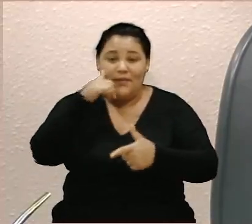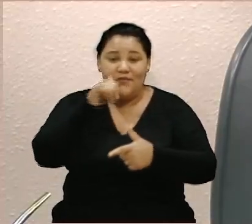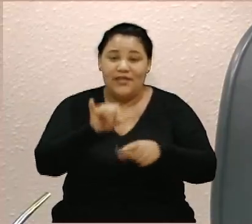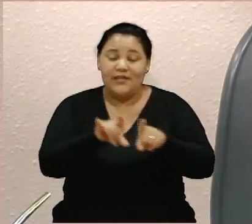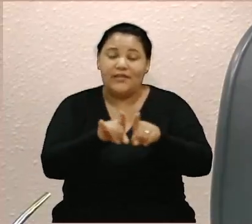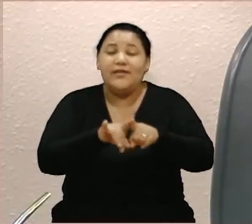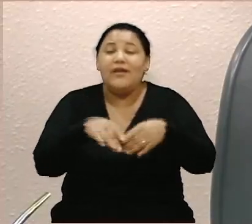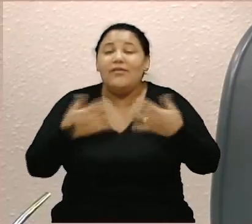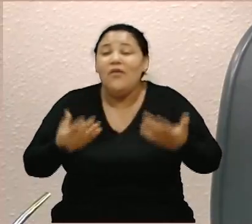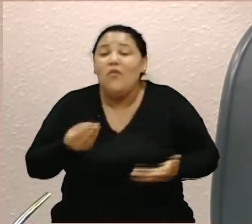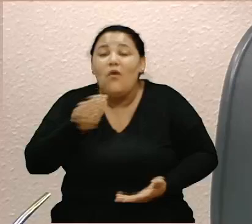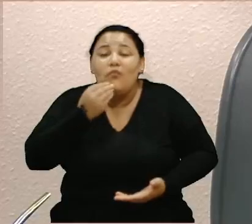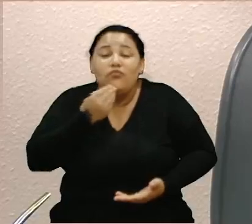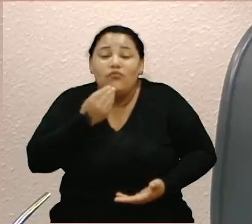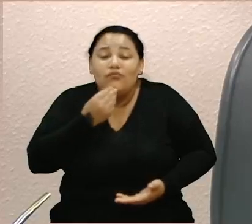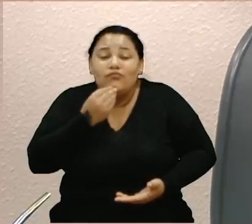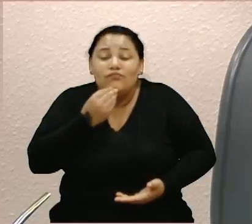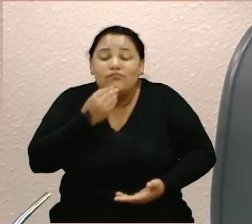não sabemos